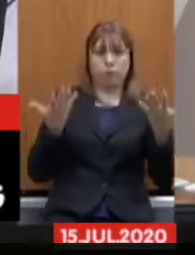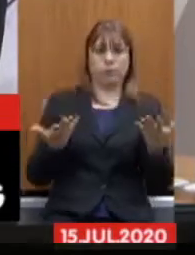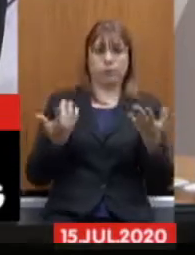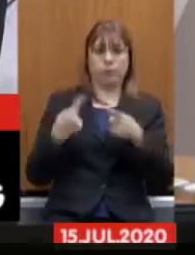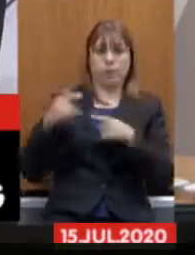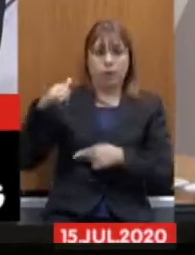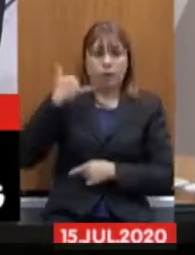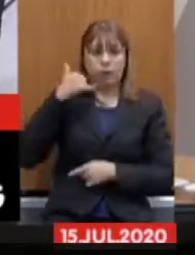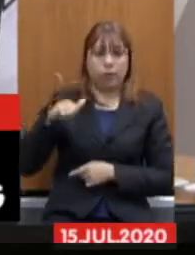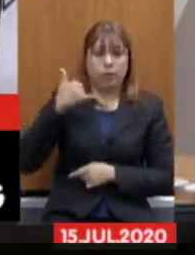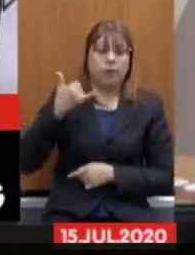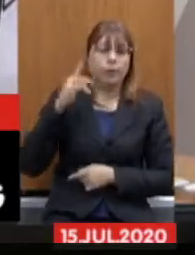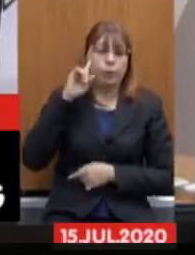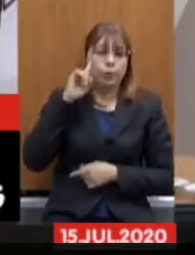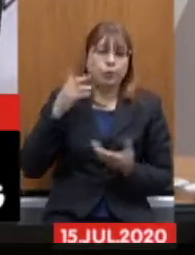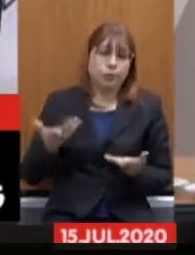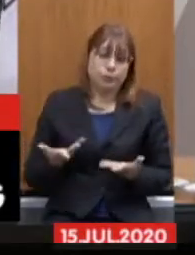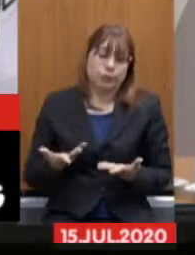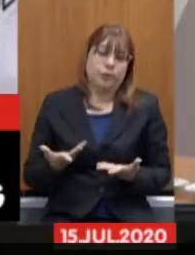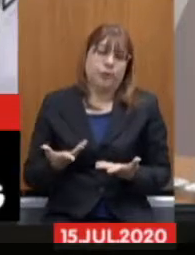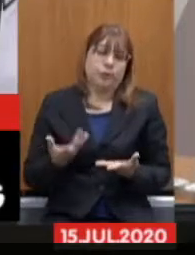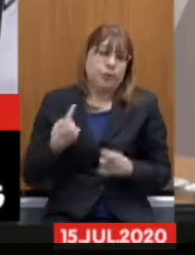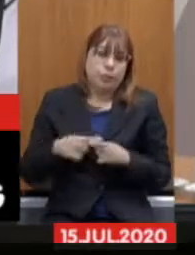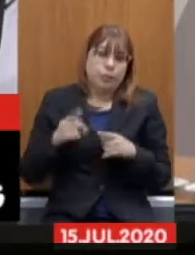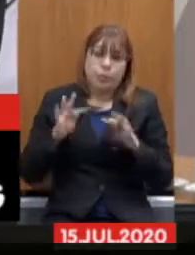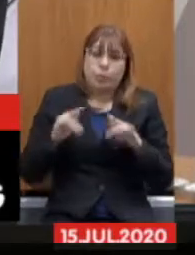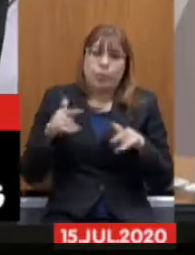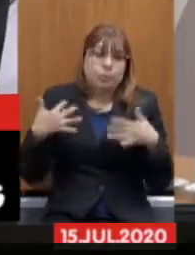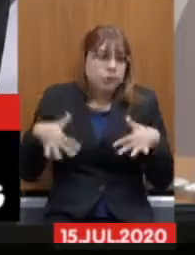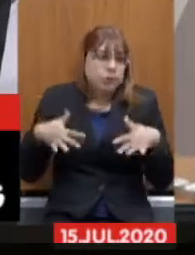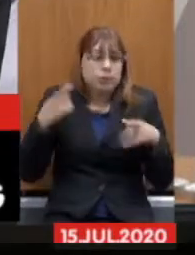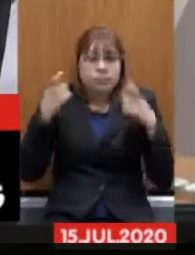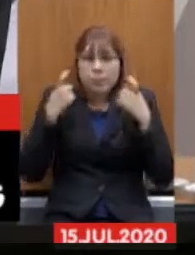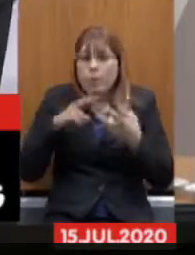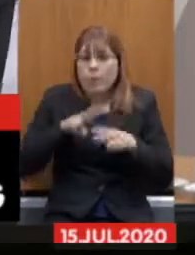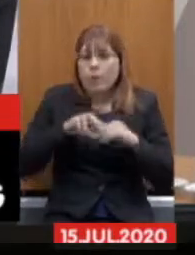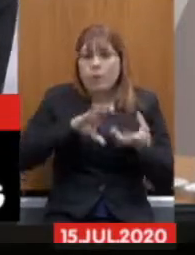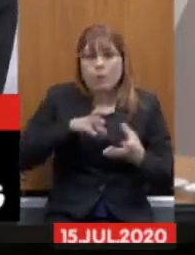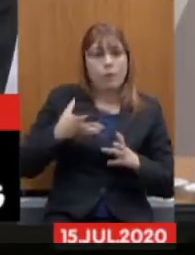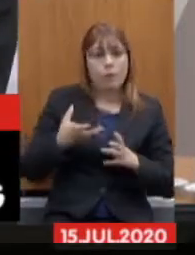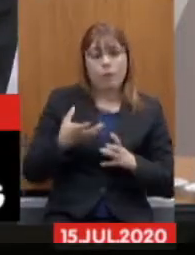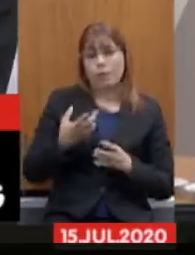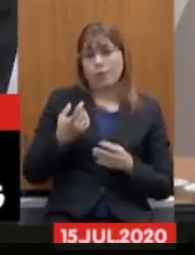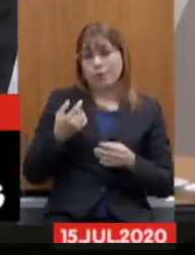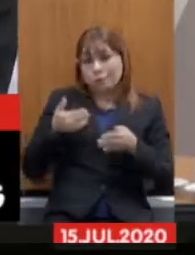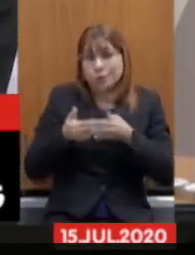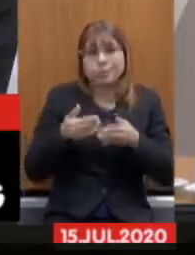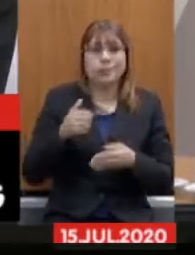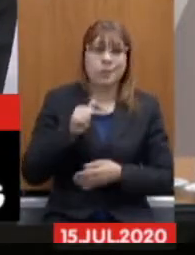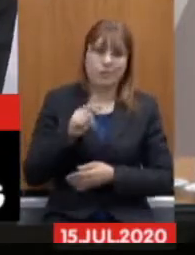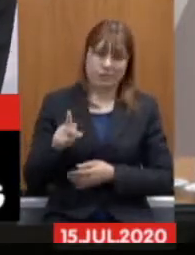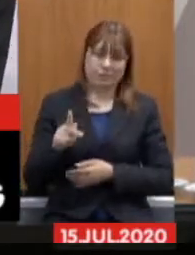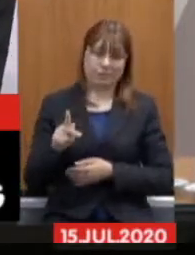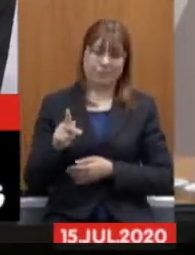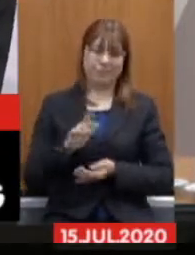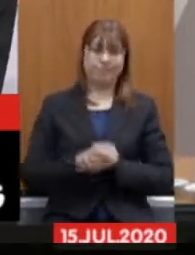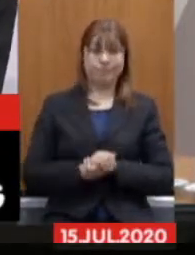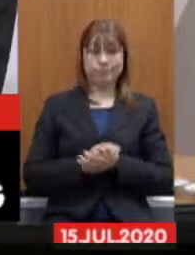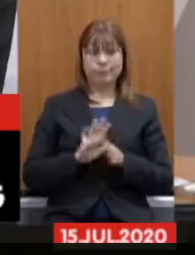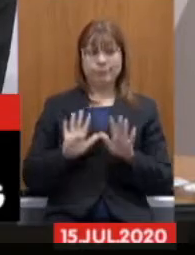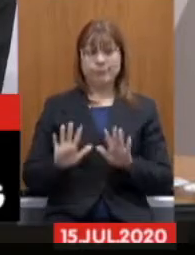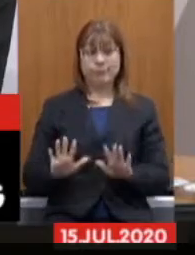enfim se tiver assim quiser você resolver investir fazendo concurso público a gente insiste isso mas parece que a turma que tá lá não